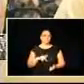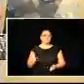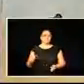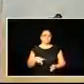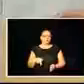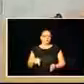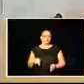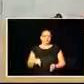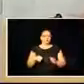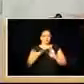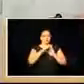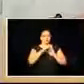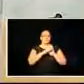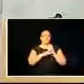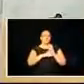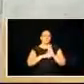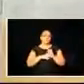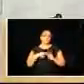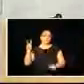vereadores.